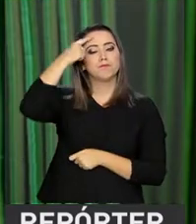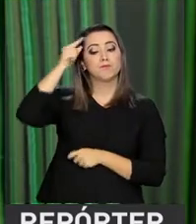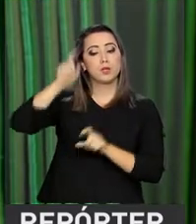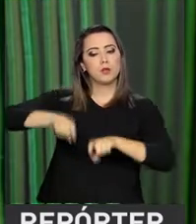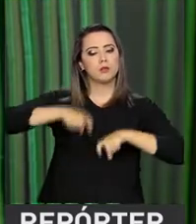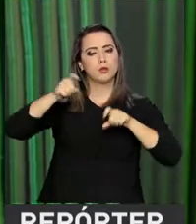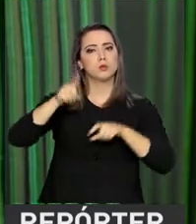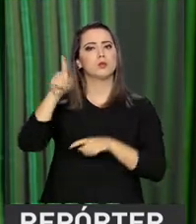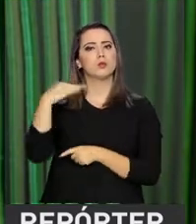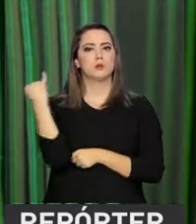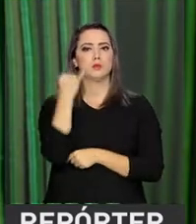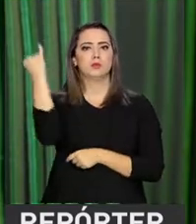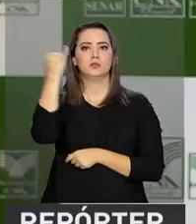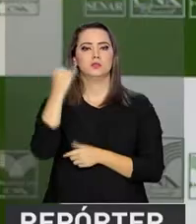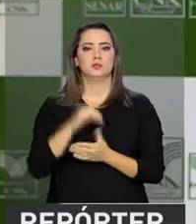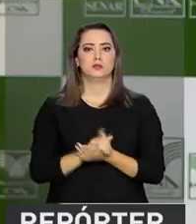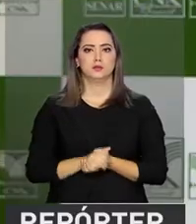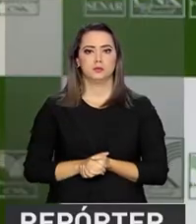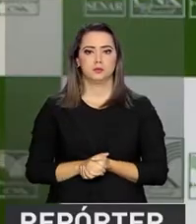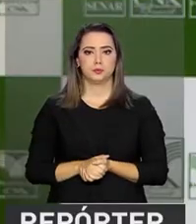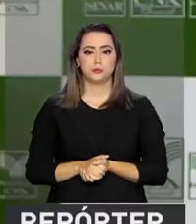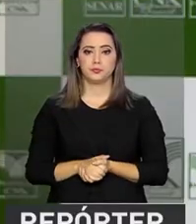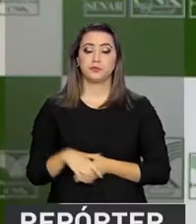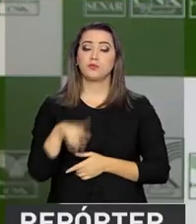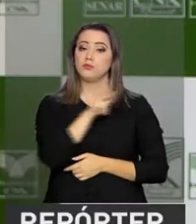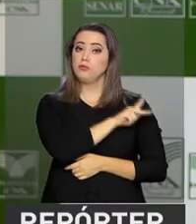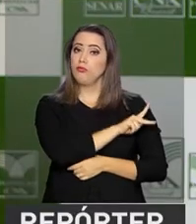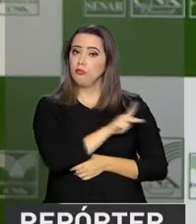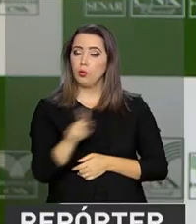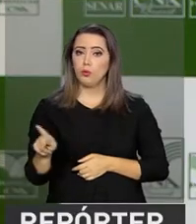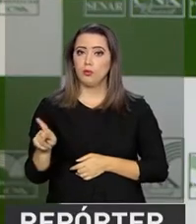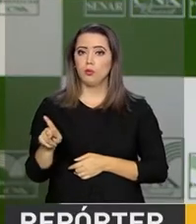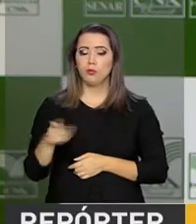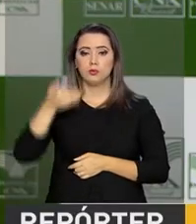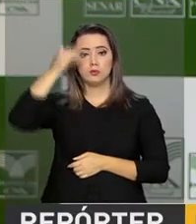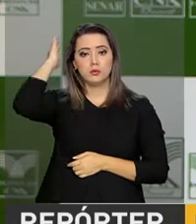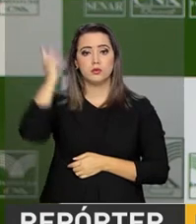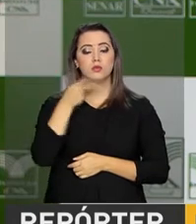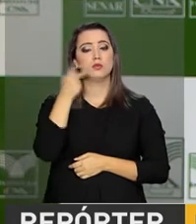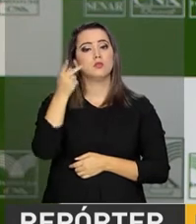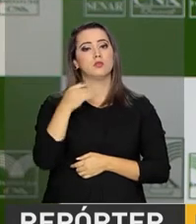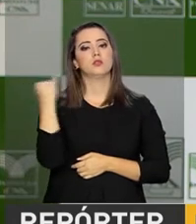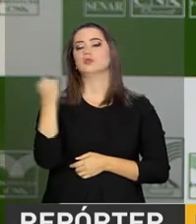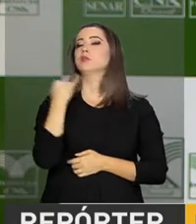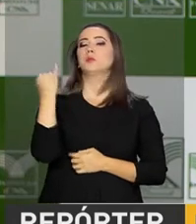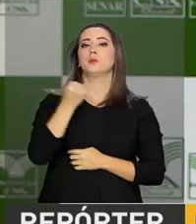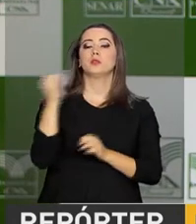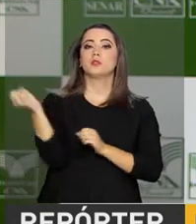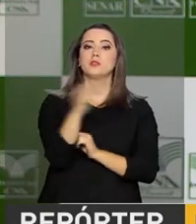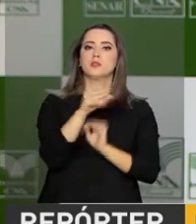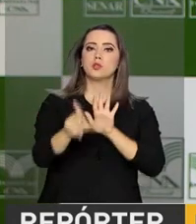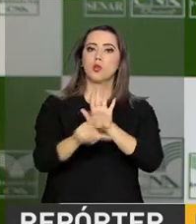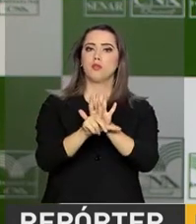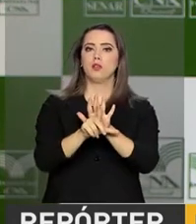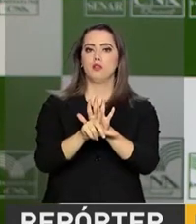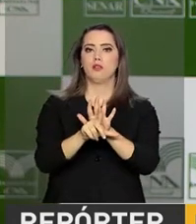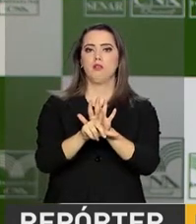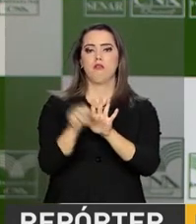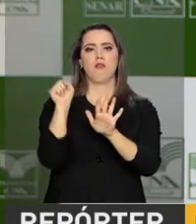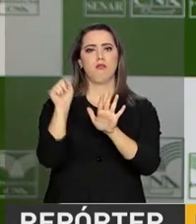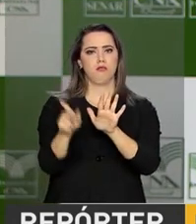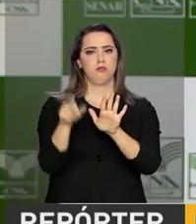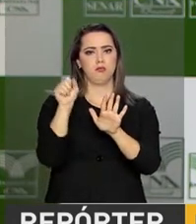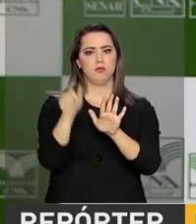um grande momento para o Brasil. O presidente Michel Temer voltou a falar sobre a importância das reformas. Primeiro mencionou as